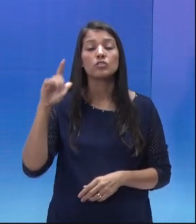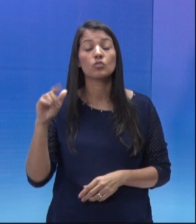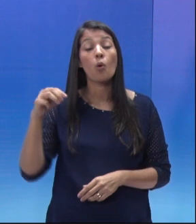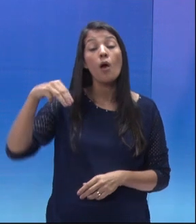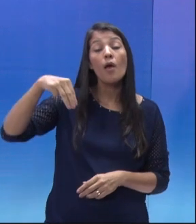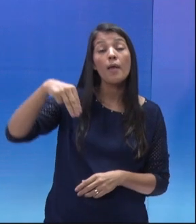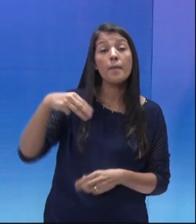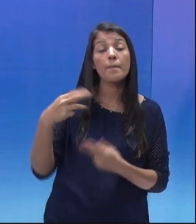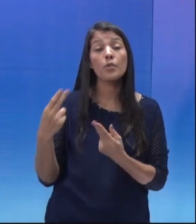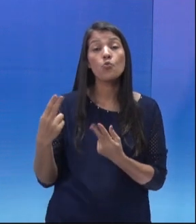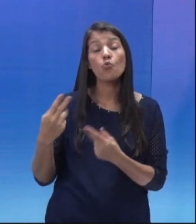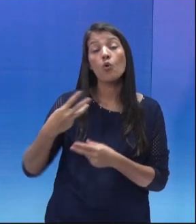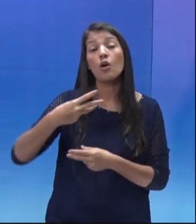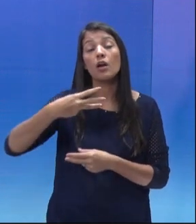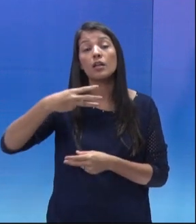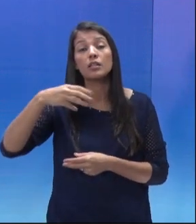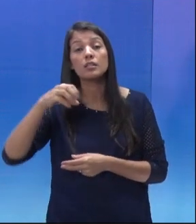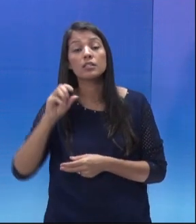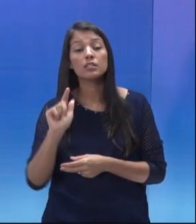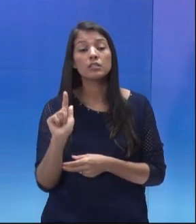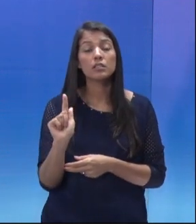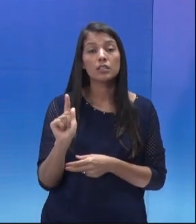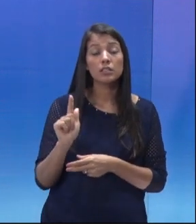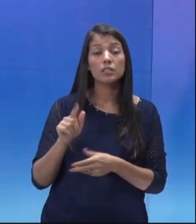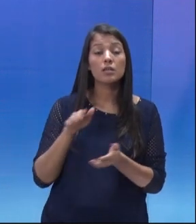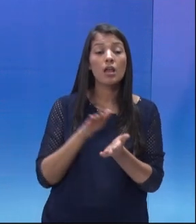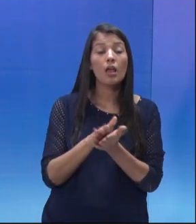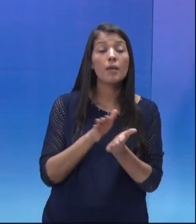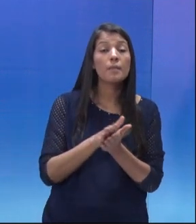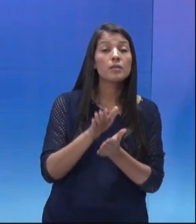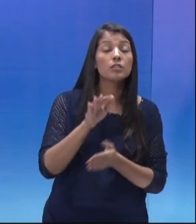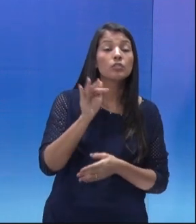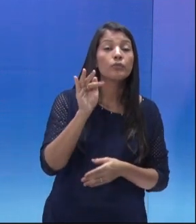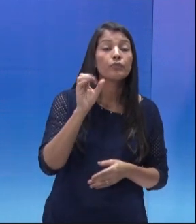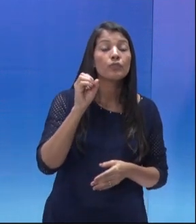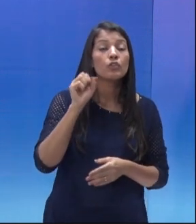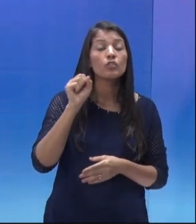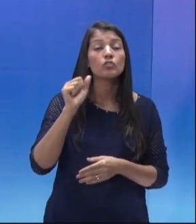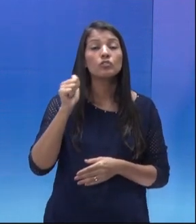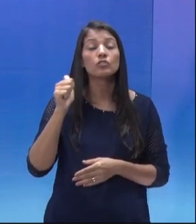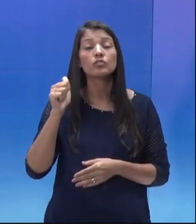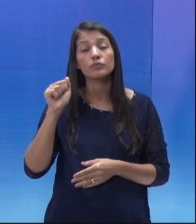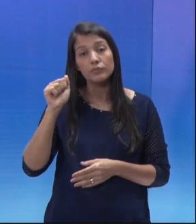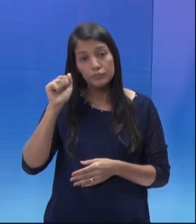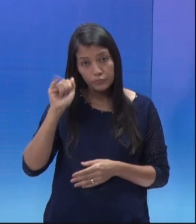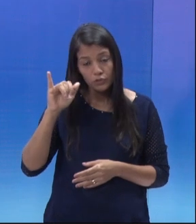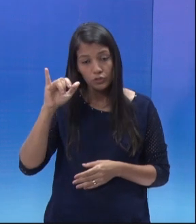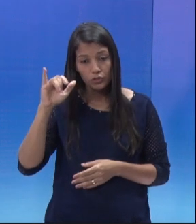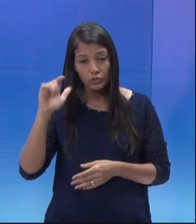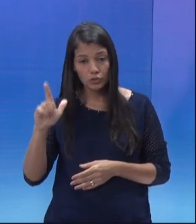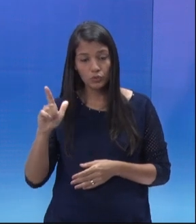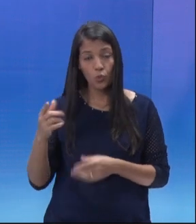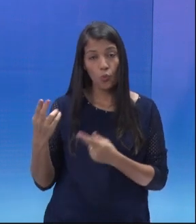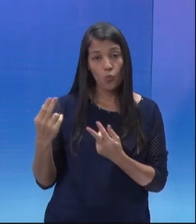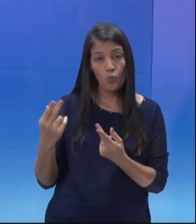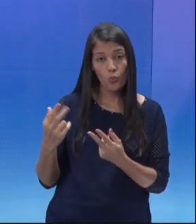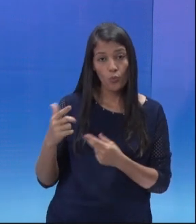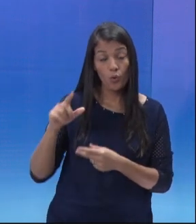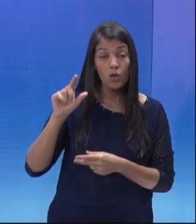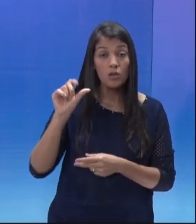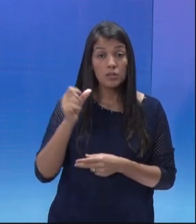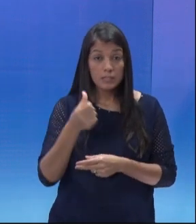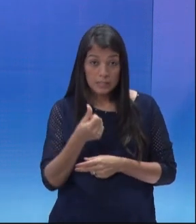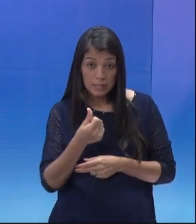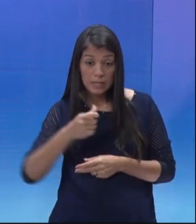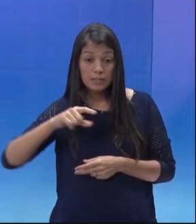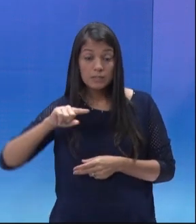fóssil é de 6.750 betas por hora. Ok, a pergunta então é, qual a idade do